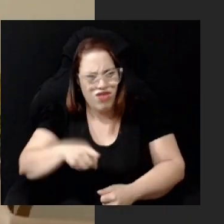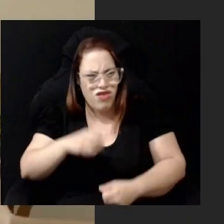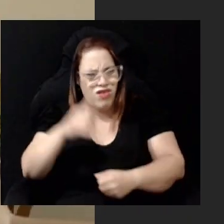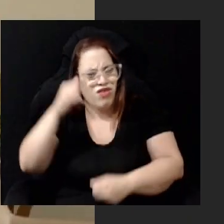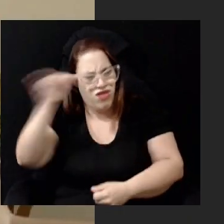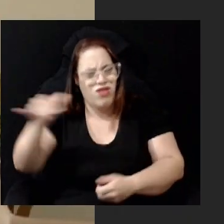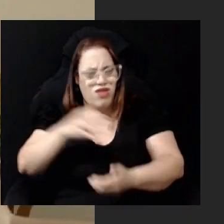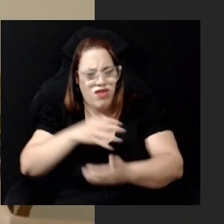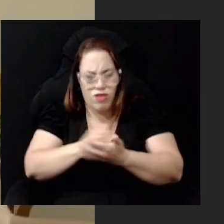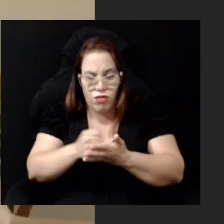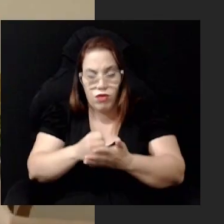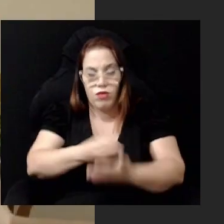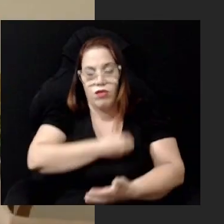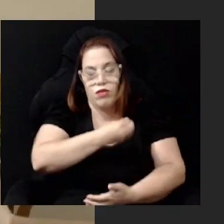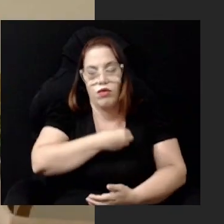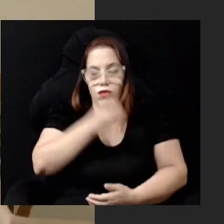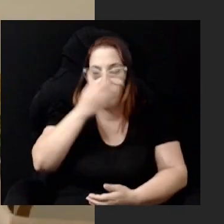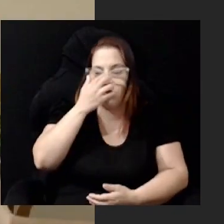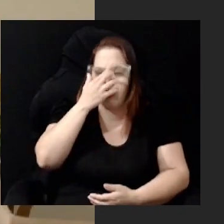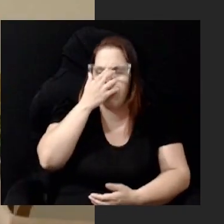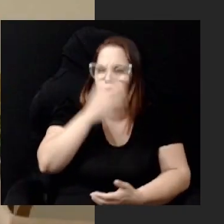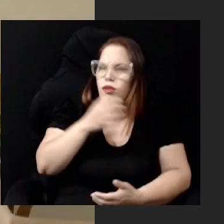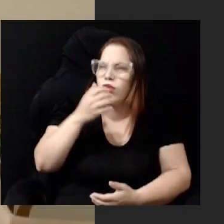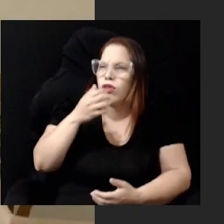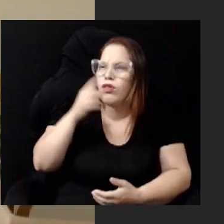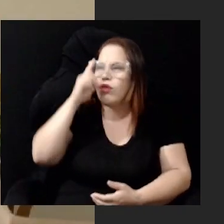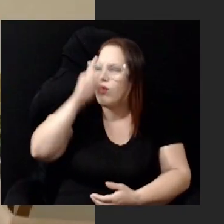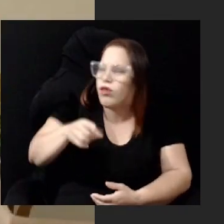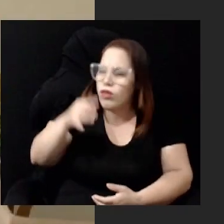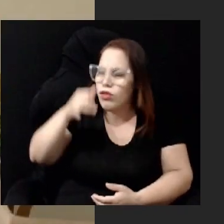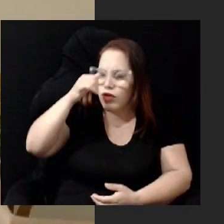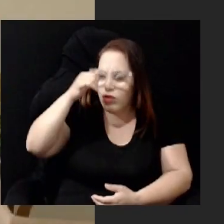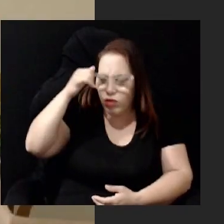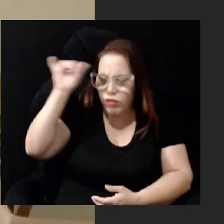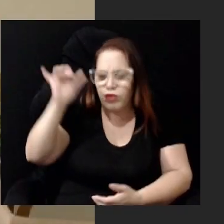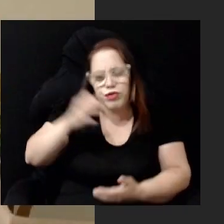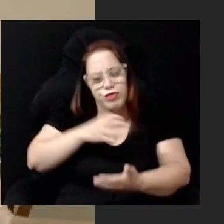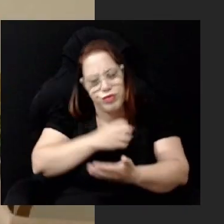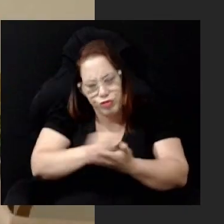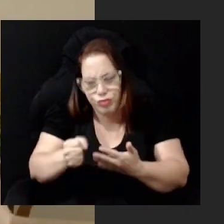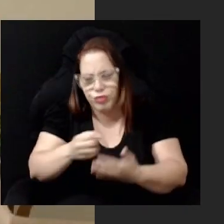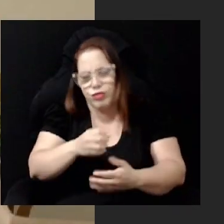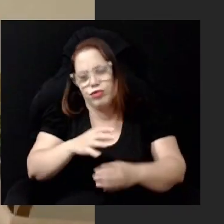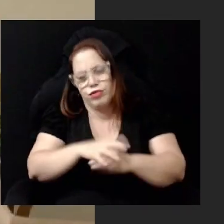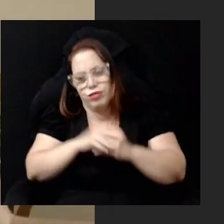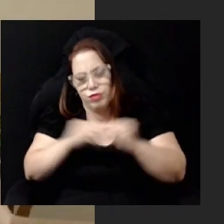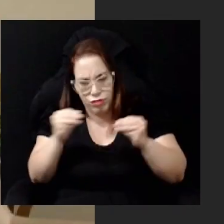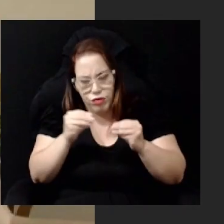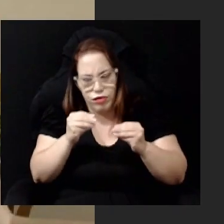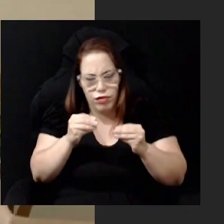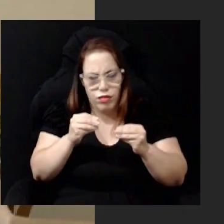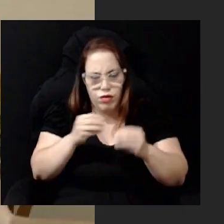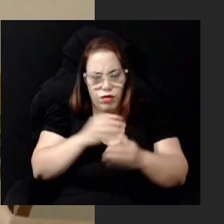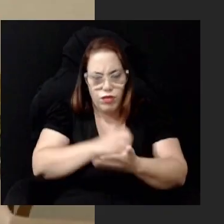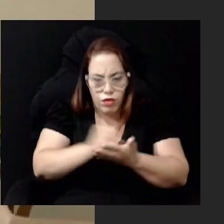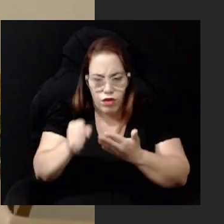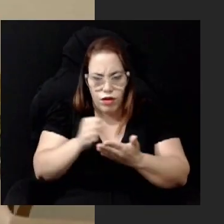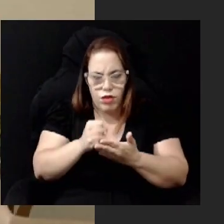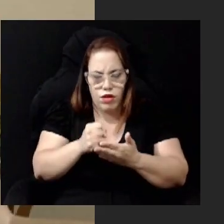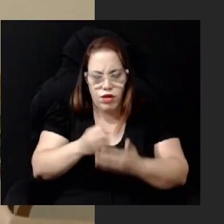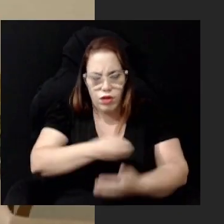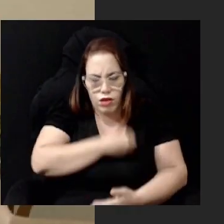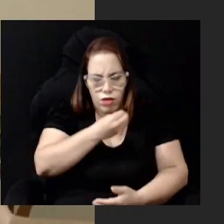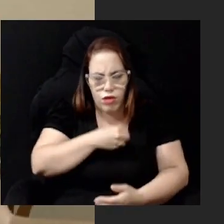né? Você falou em algum momento isso, o diagnóstico precoce aumenta muito a chance de cura e salva realmente